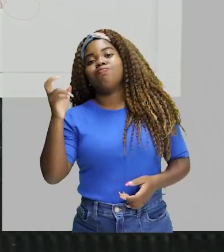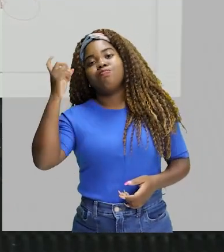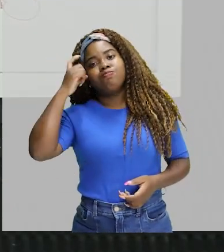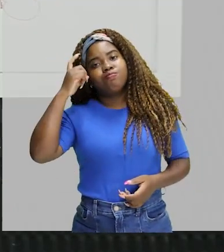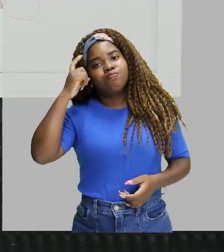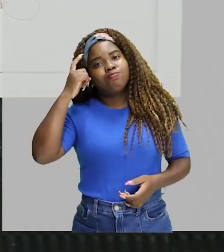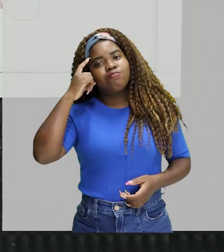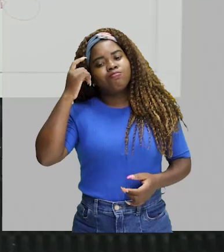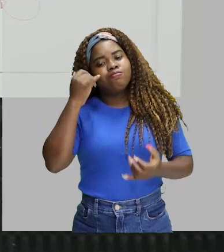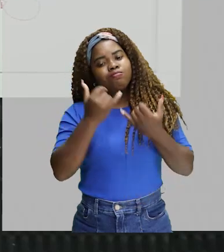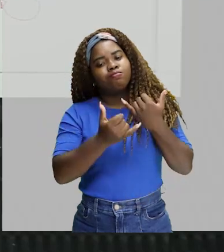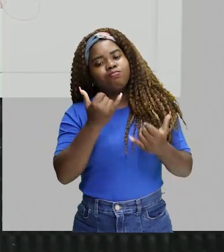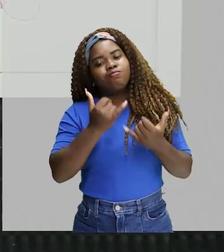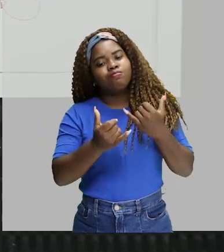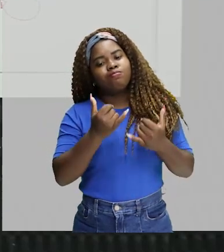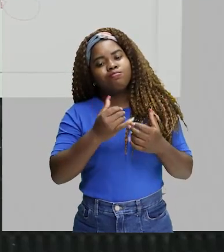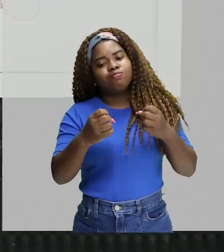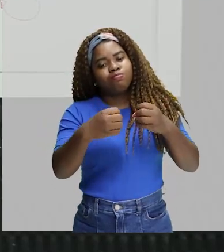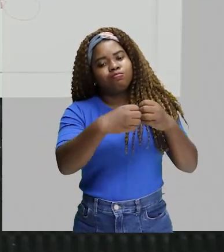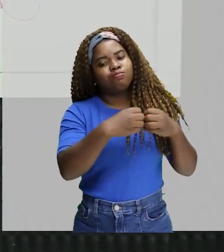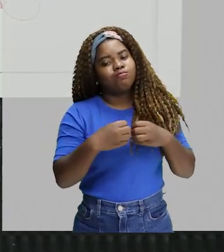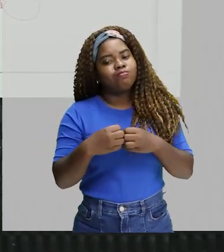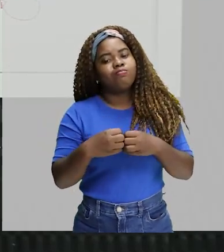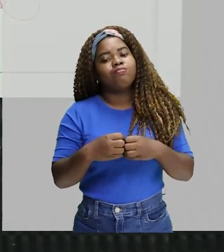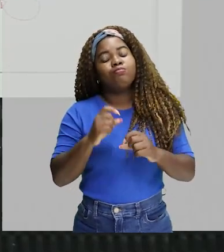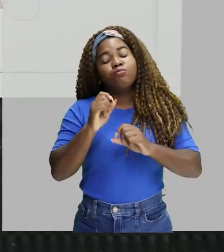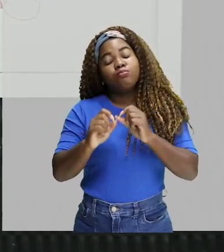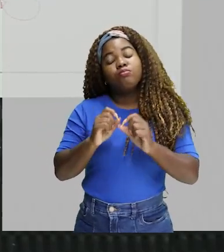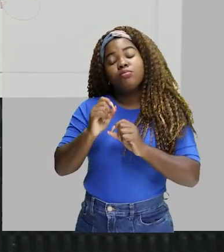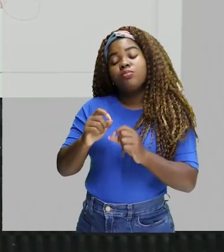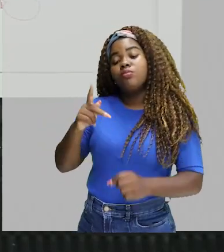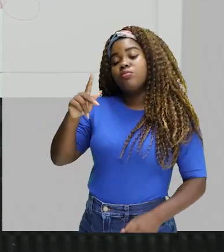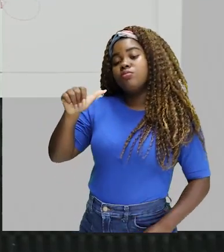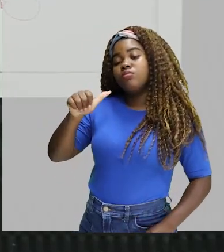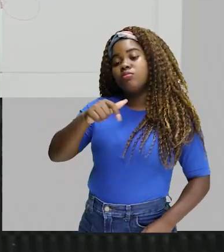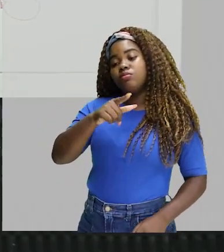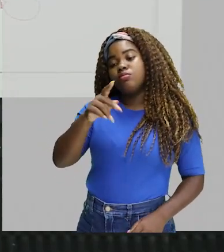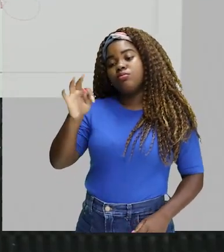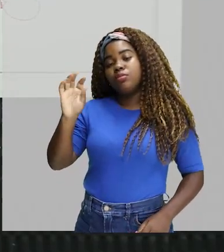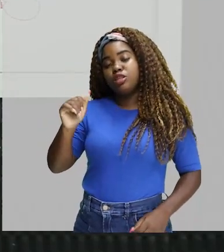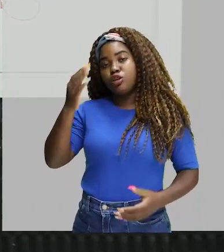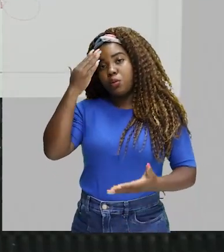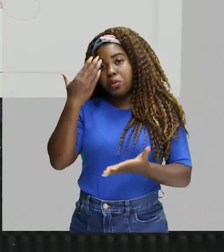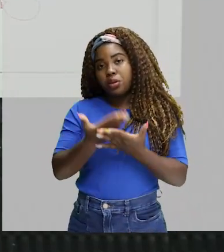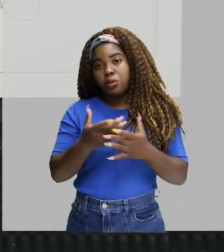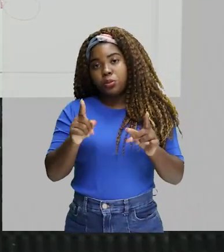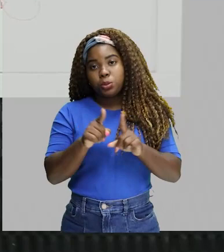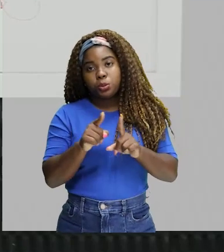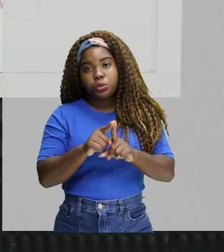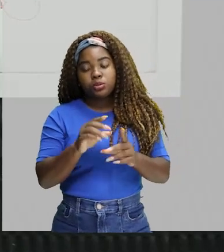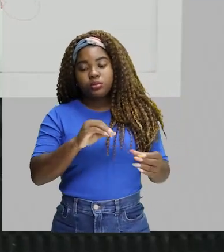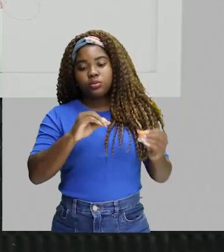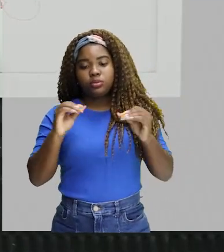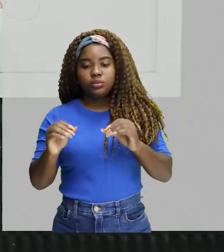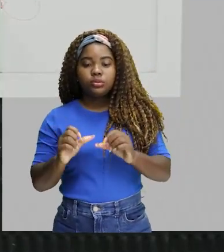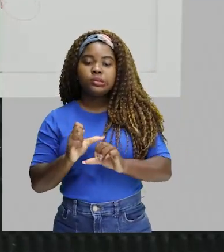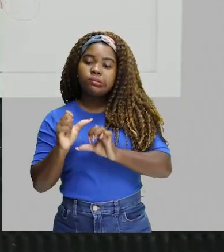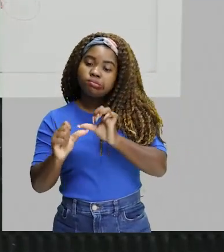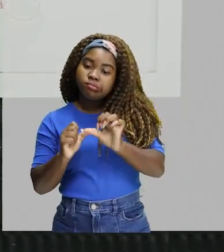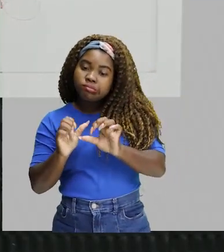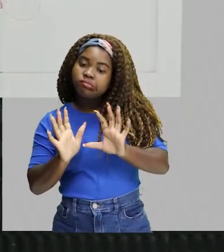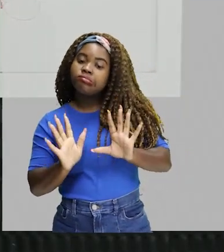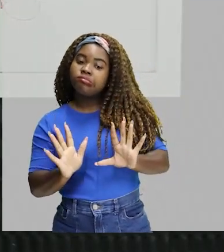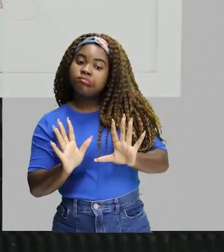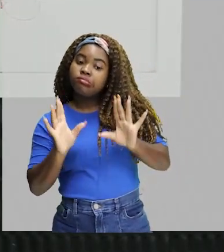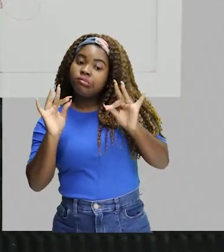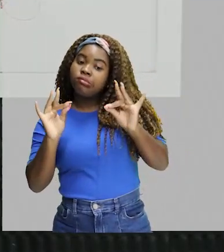pensamento muito parecido, muito próximo, porque é o que Platão também vai abraçar. Ele só vai colocar de uma maneira um tanto quanto